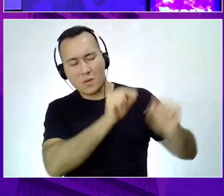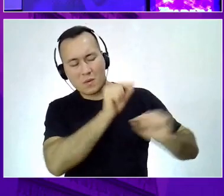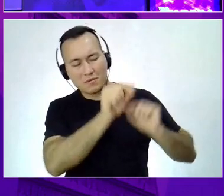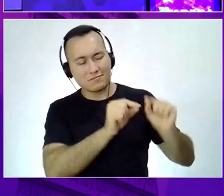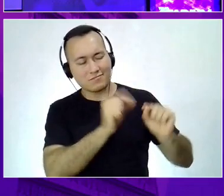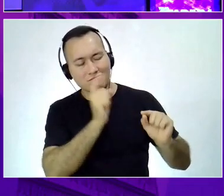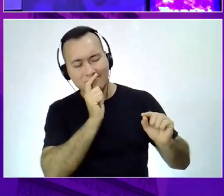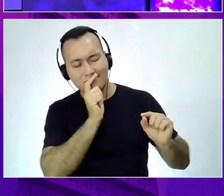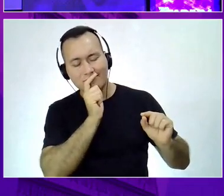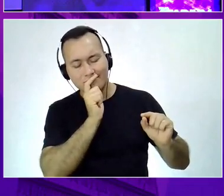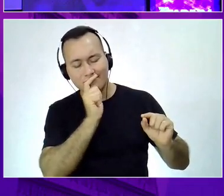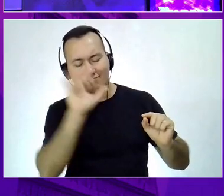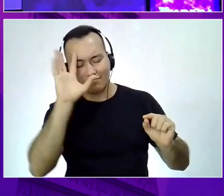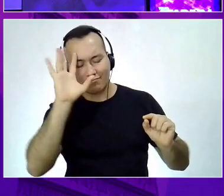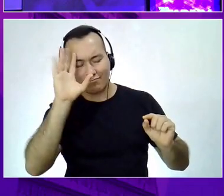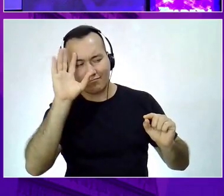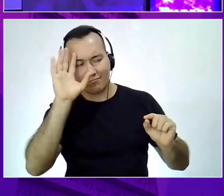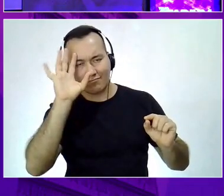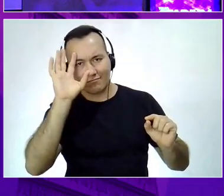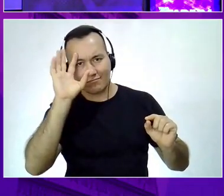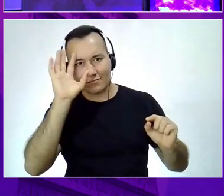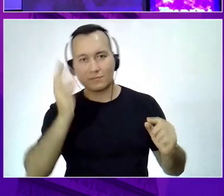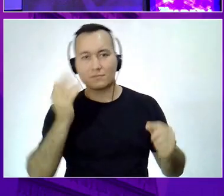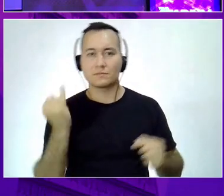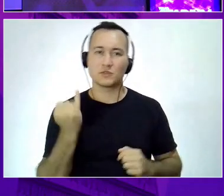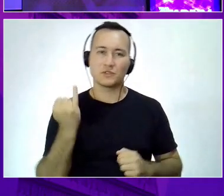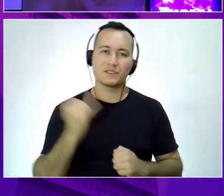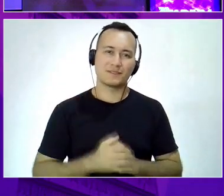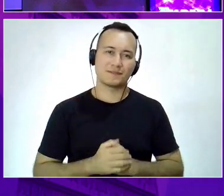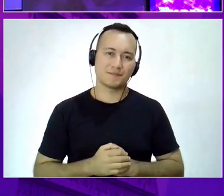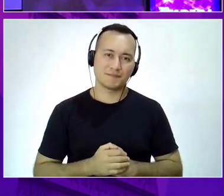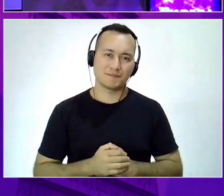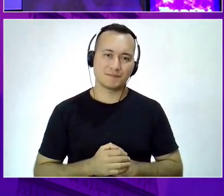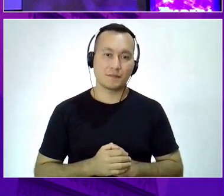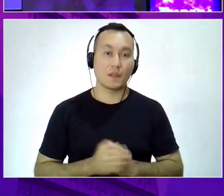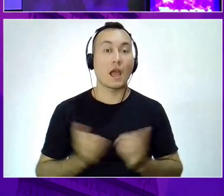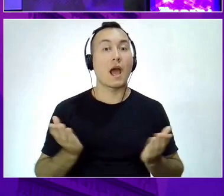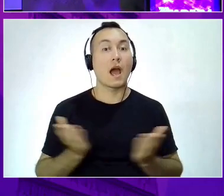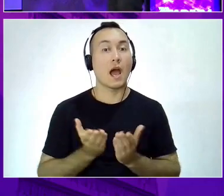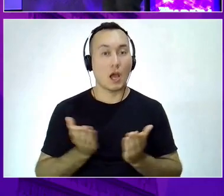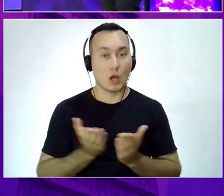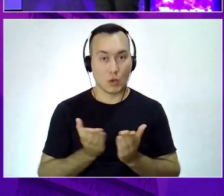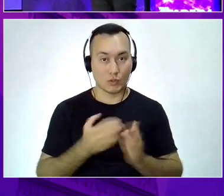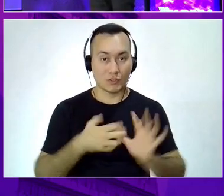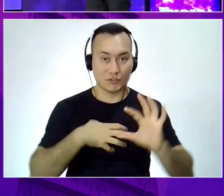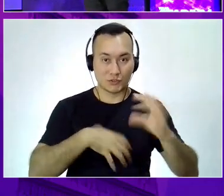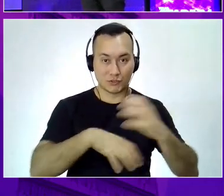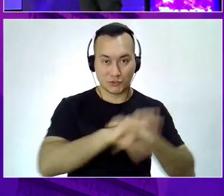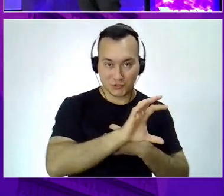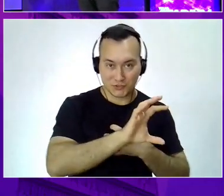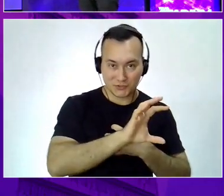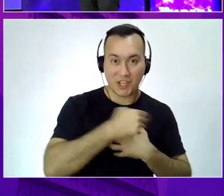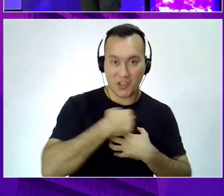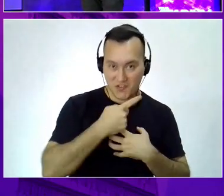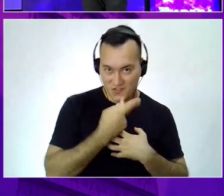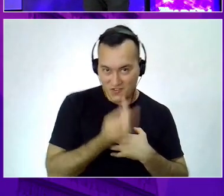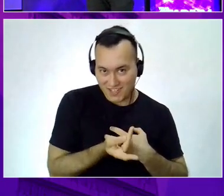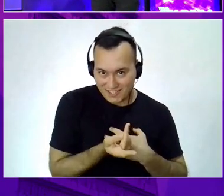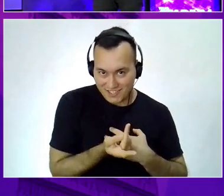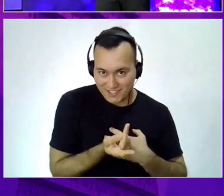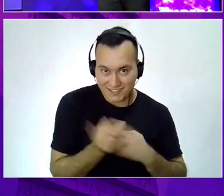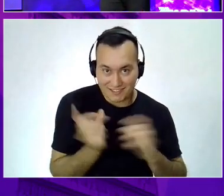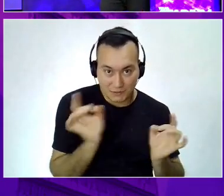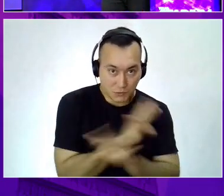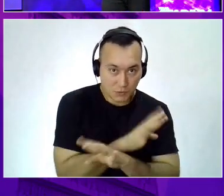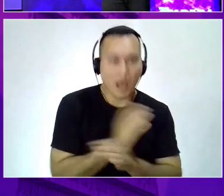que eu falei, né, do teste de empatia, agora sim eu falo da ferramenta, tá? Não, é porque eu preciso falar, né? Antes a